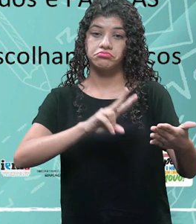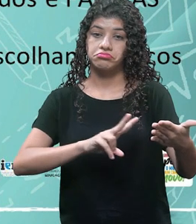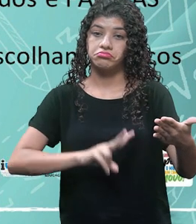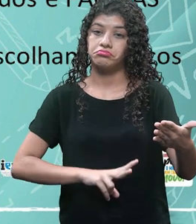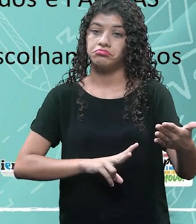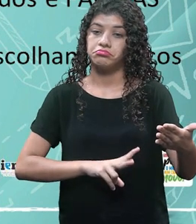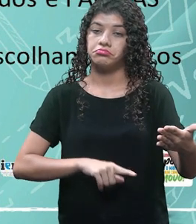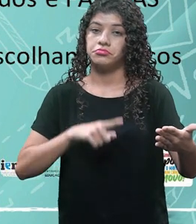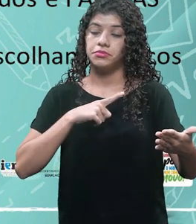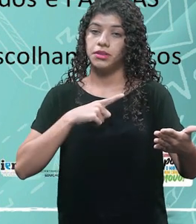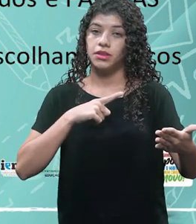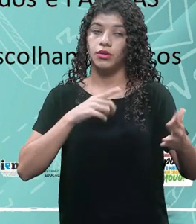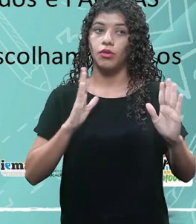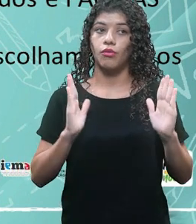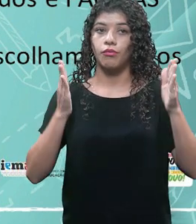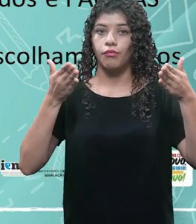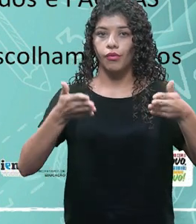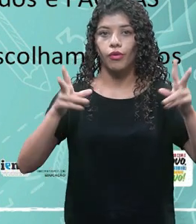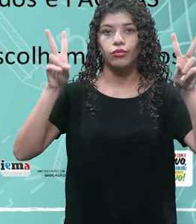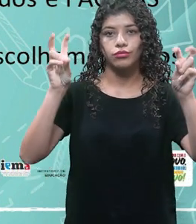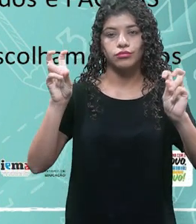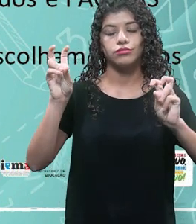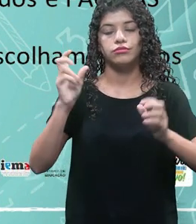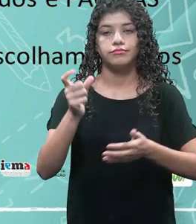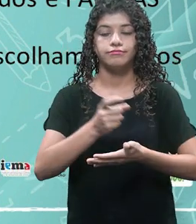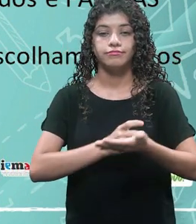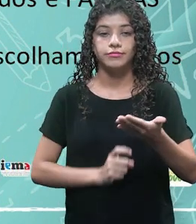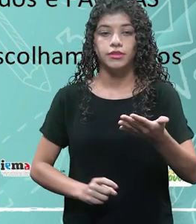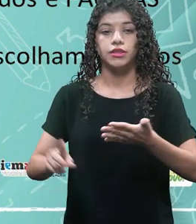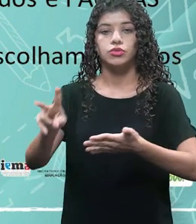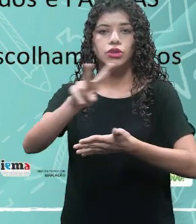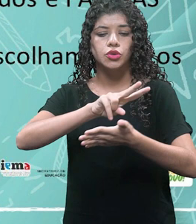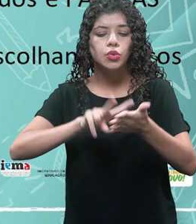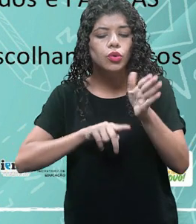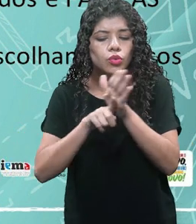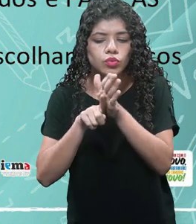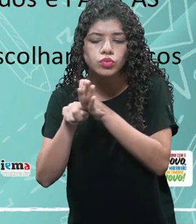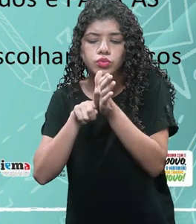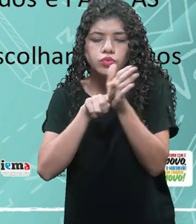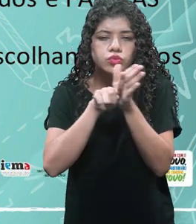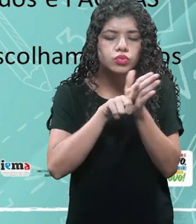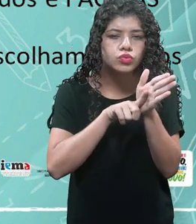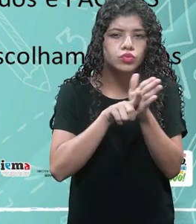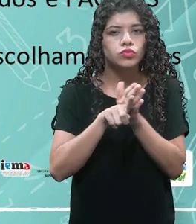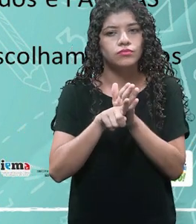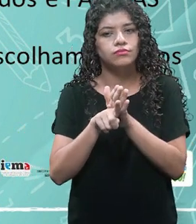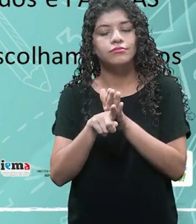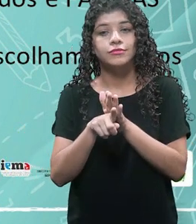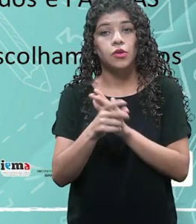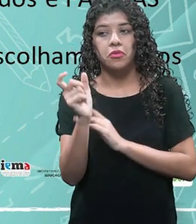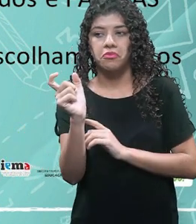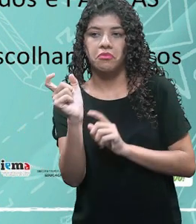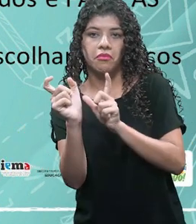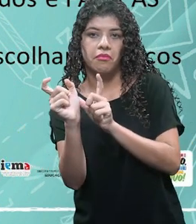para se aprimorarem da ideia central do texto façam uma leitura investigativa para descobrirem o significado de